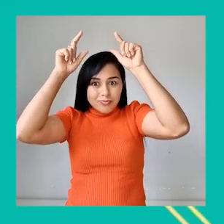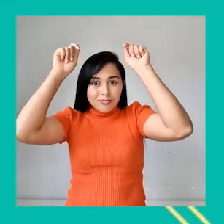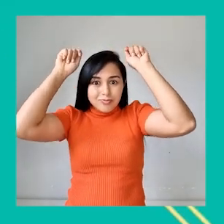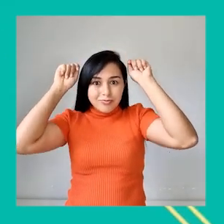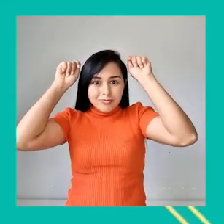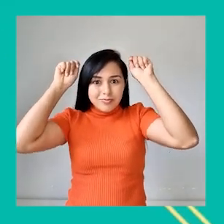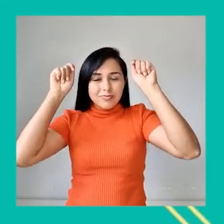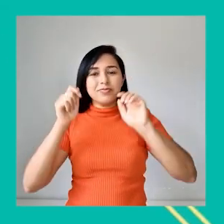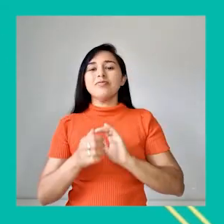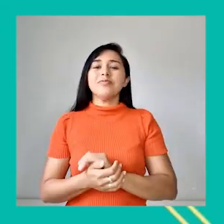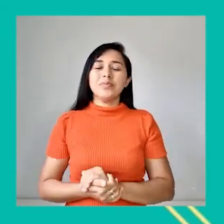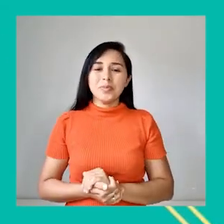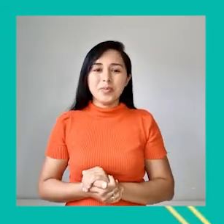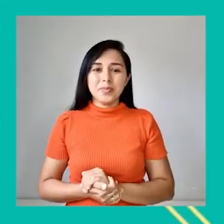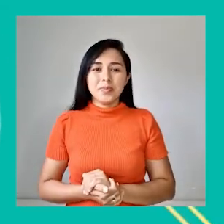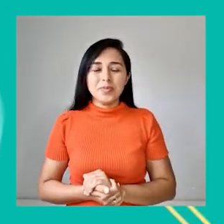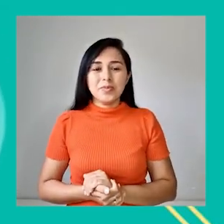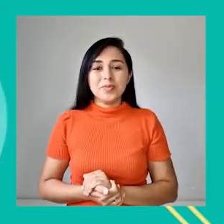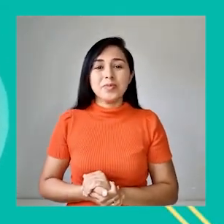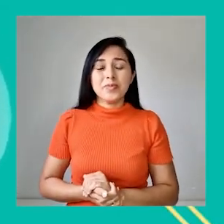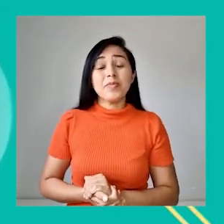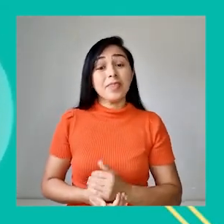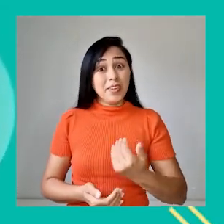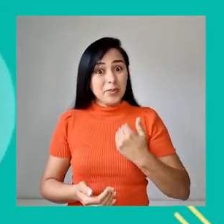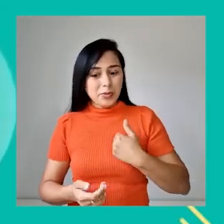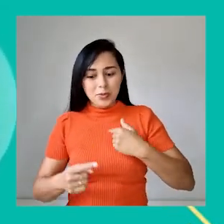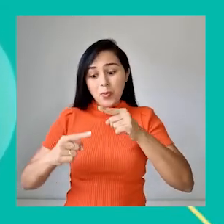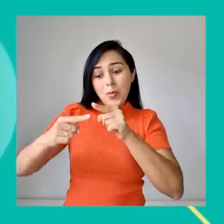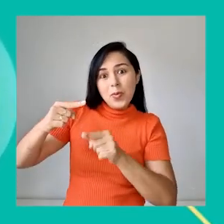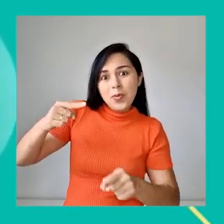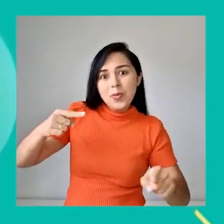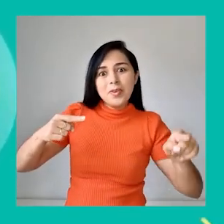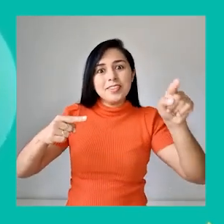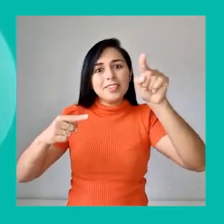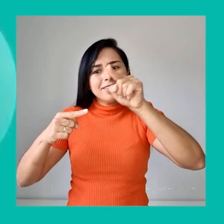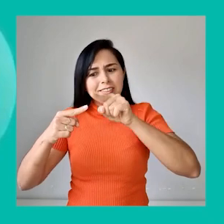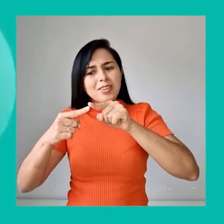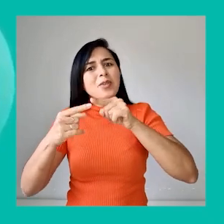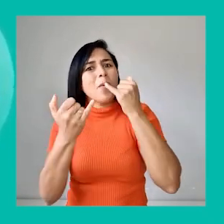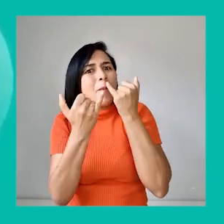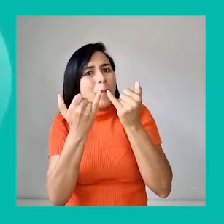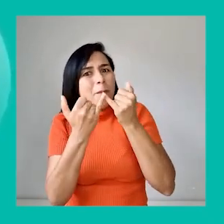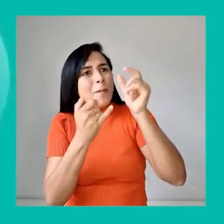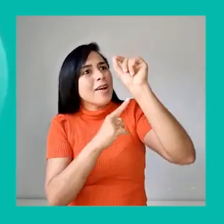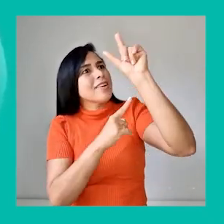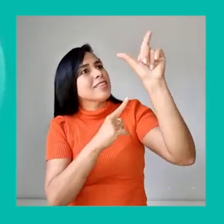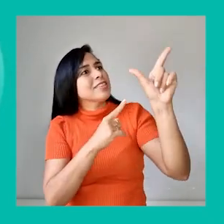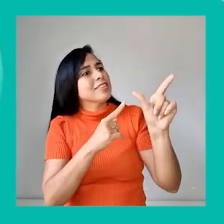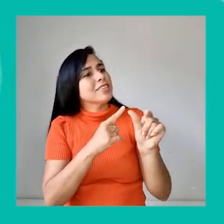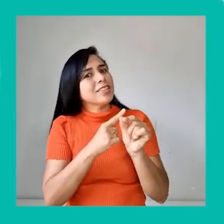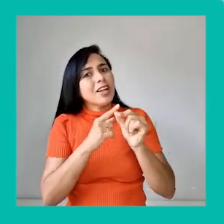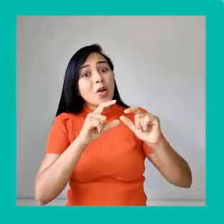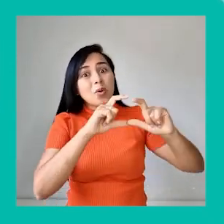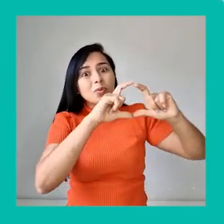Eu sou o círculo, sou igual à lua, sou o mais bonito lá na minha rua.